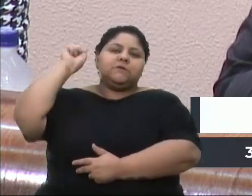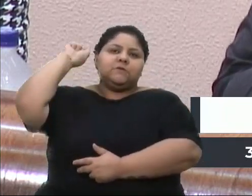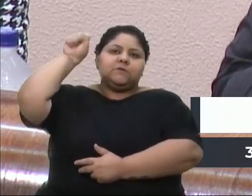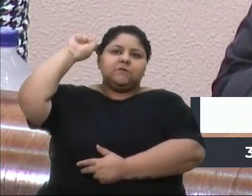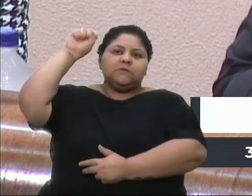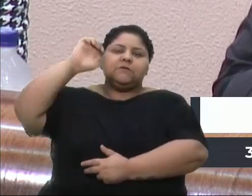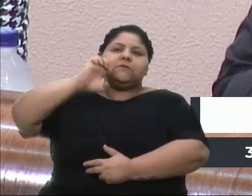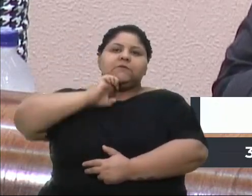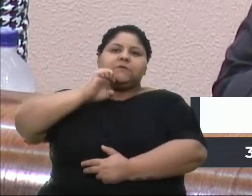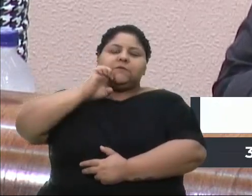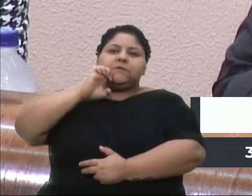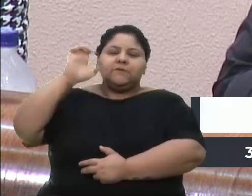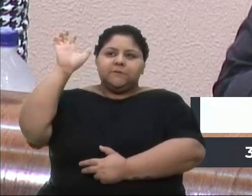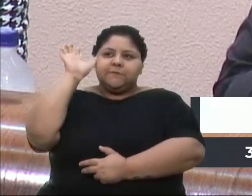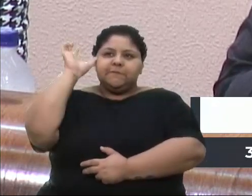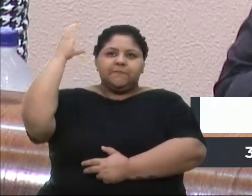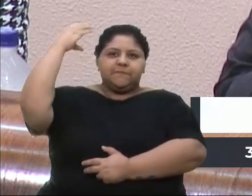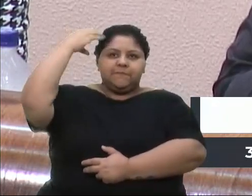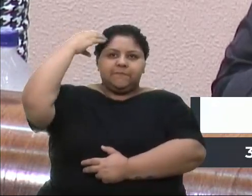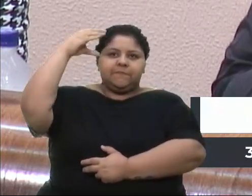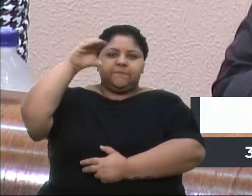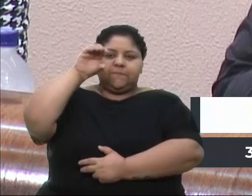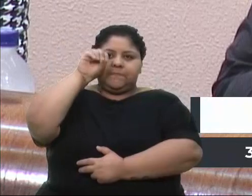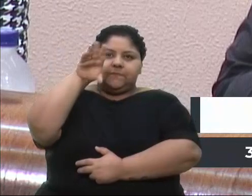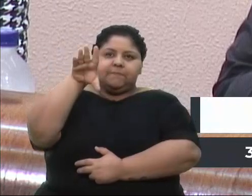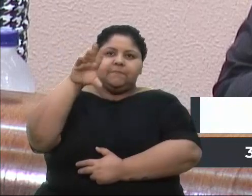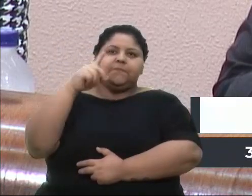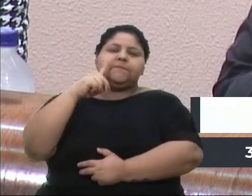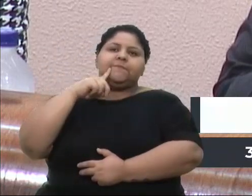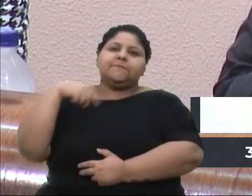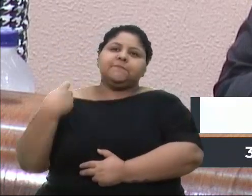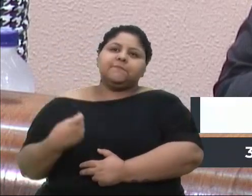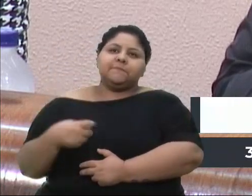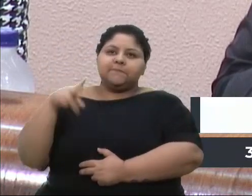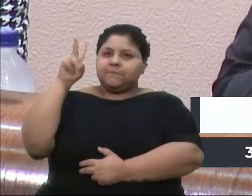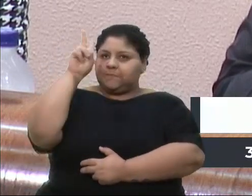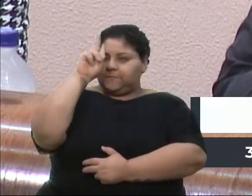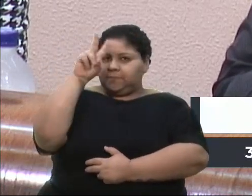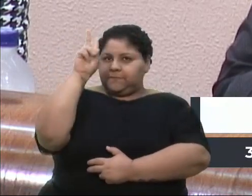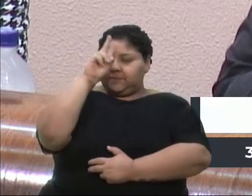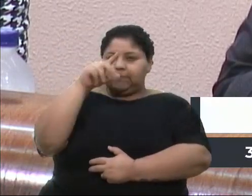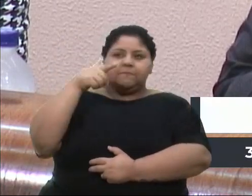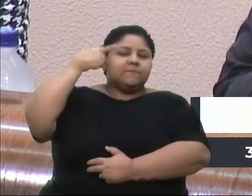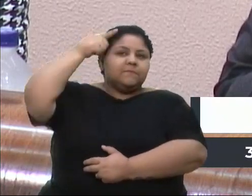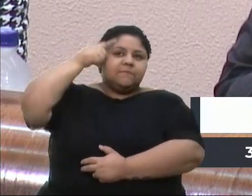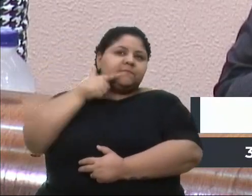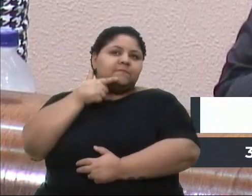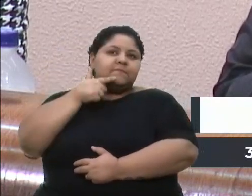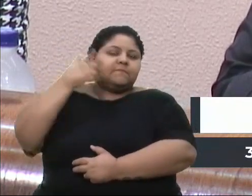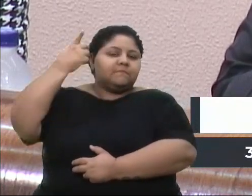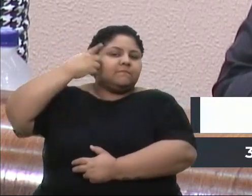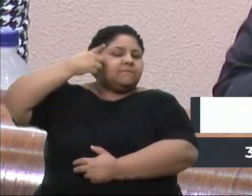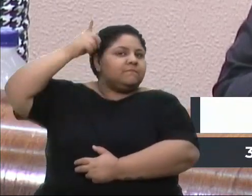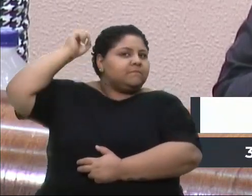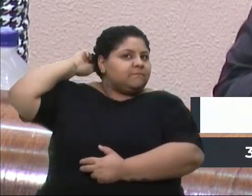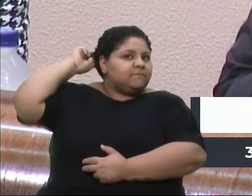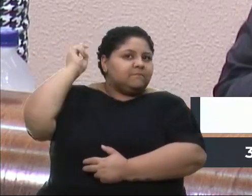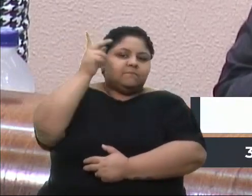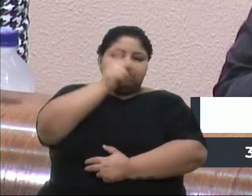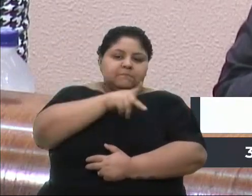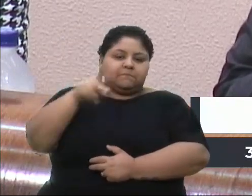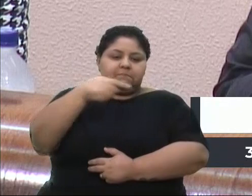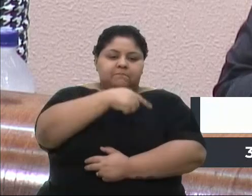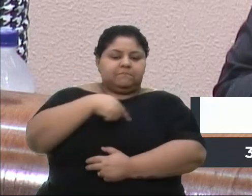Balardim, Felipe Grêmio Maier, Fiuza, Gladys Frisso, Juliano Valim, Lucas Carenato, Lucas Dil, Professor